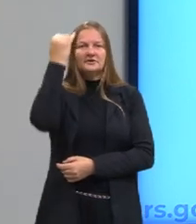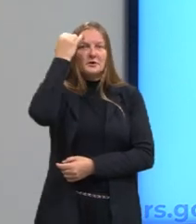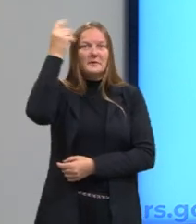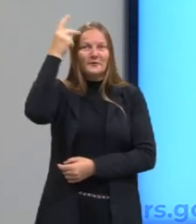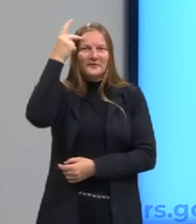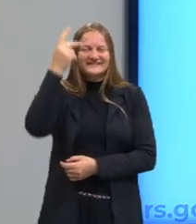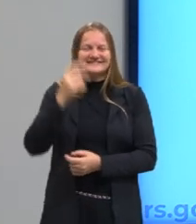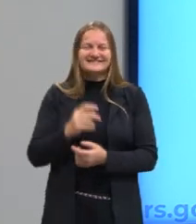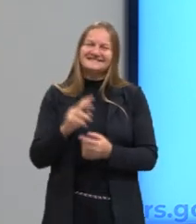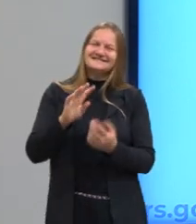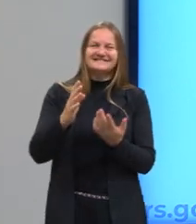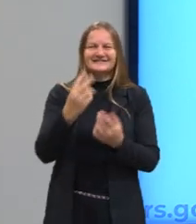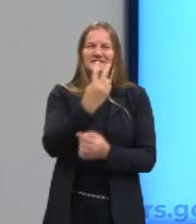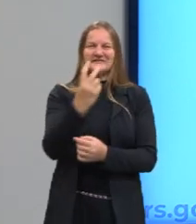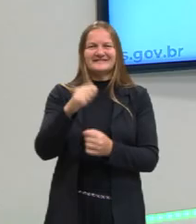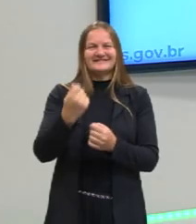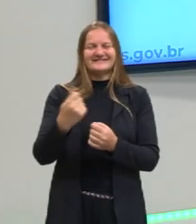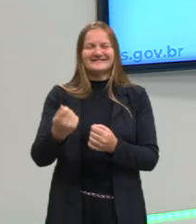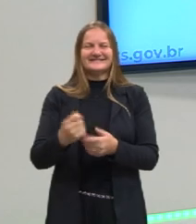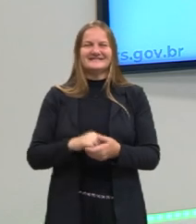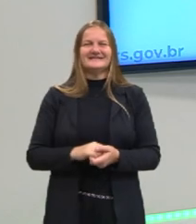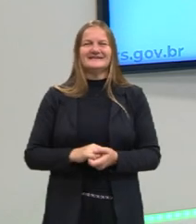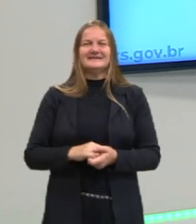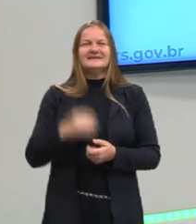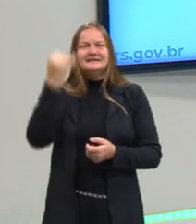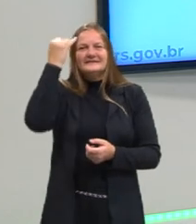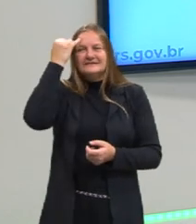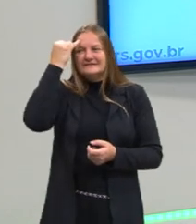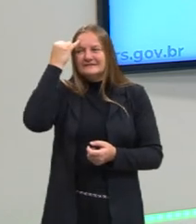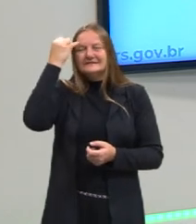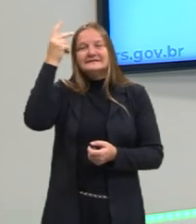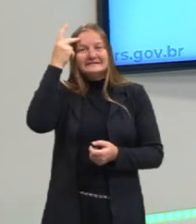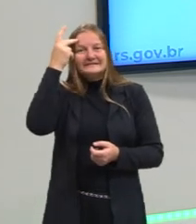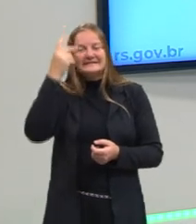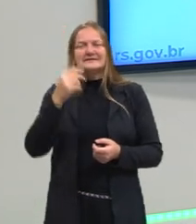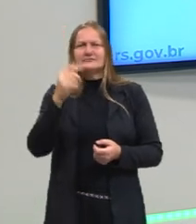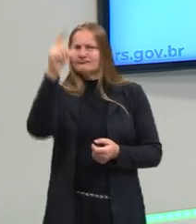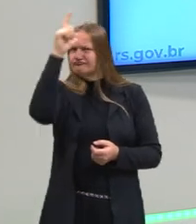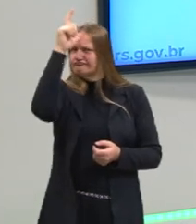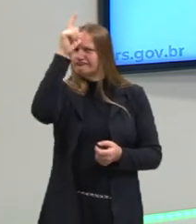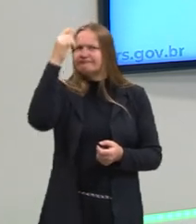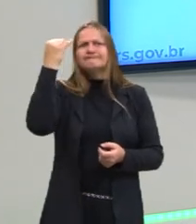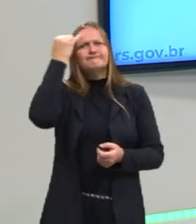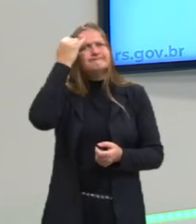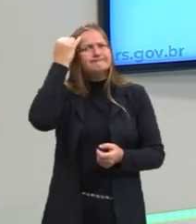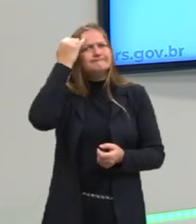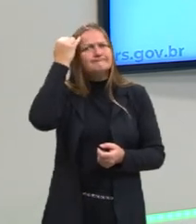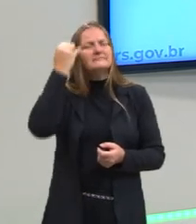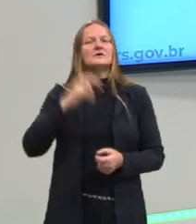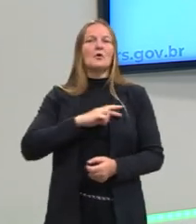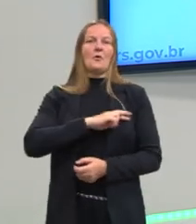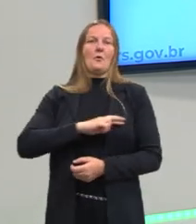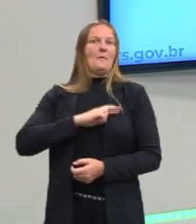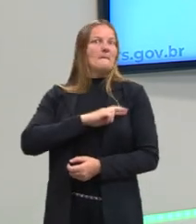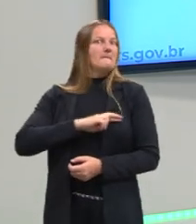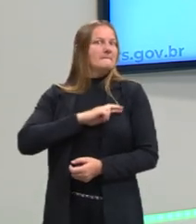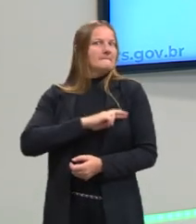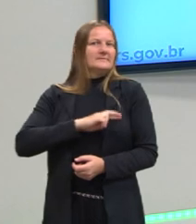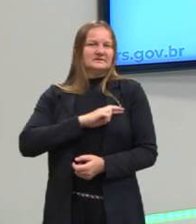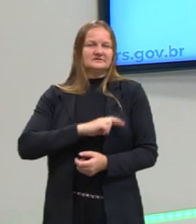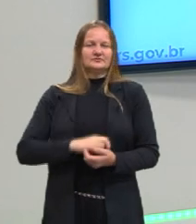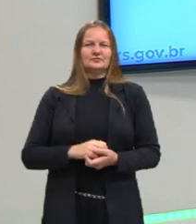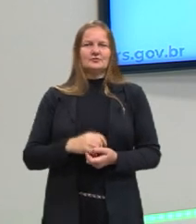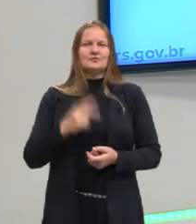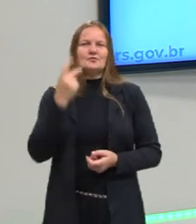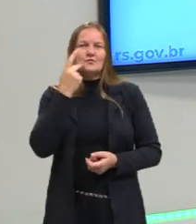ele faz parte dos idealistas alemães né dos românticos alemães o que